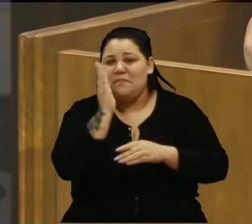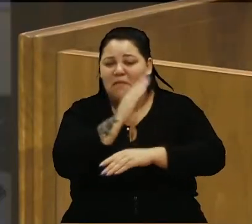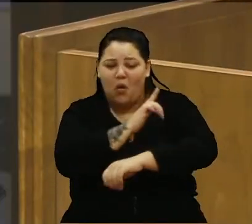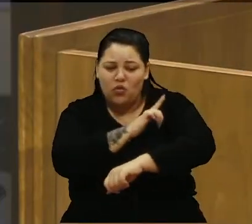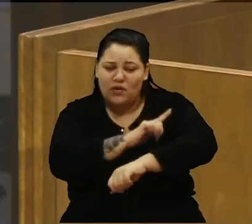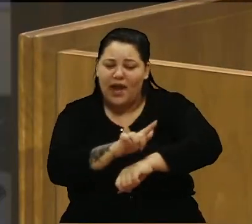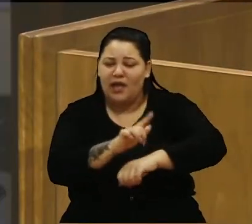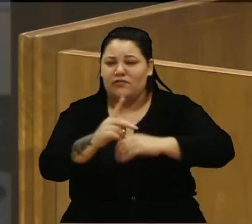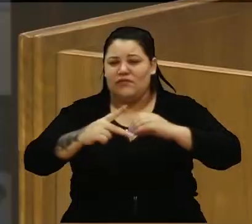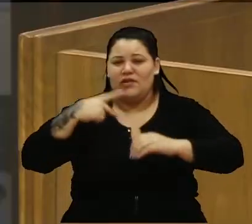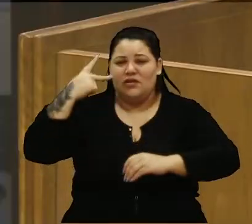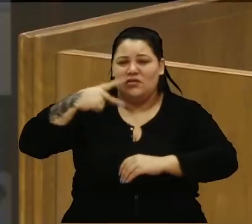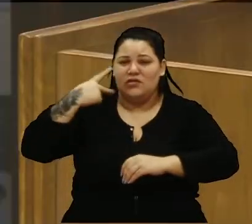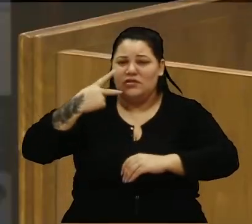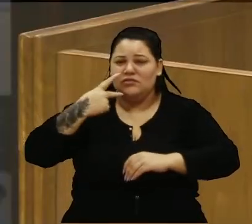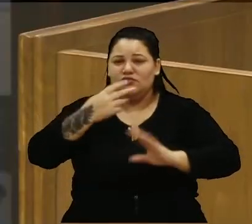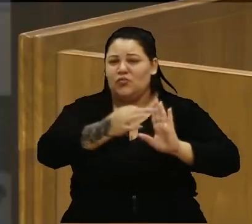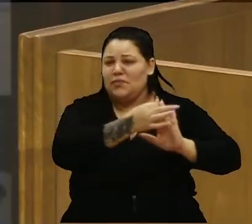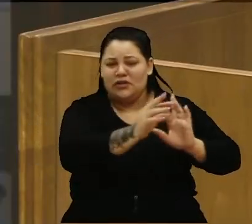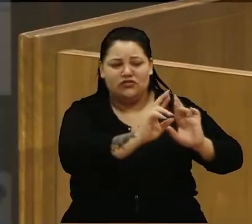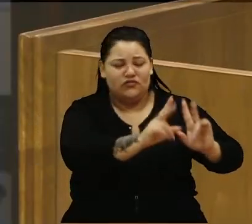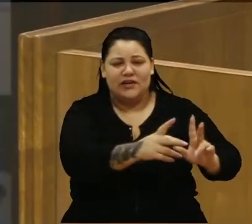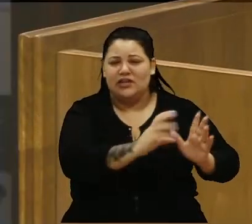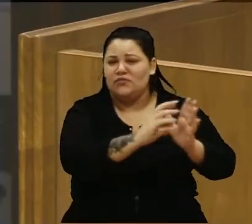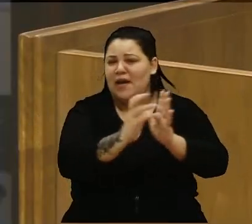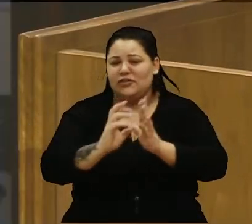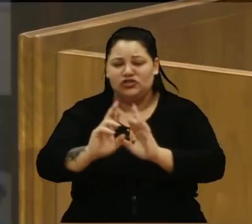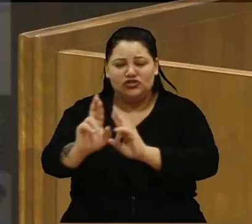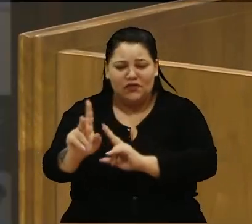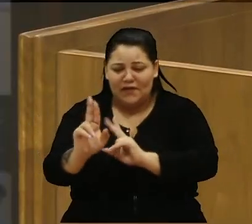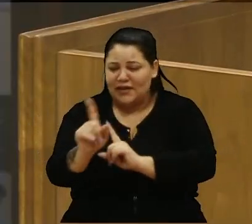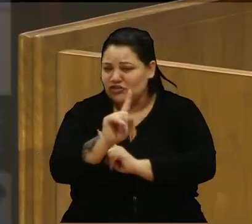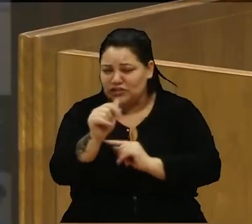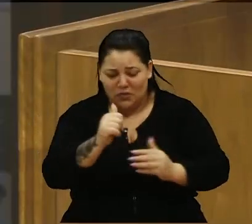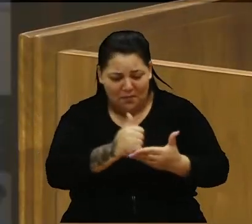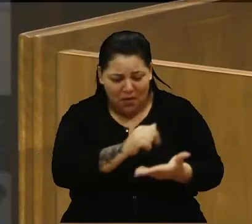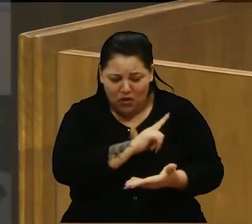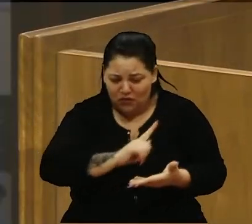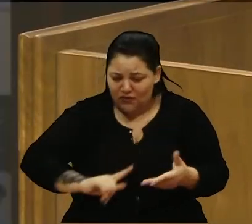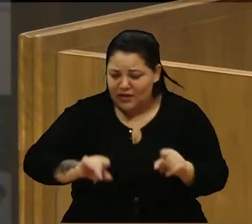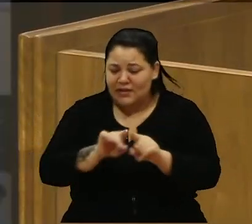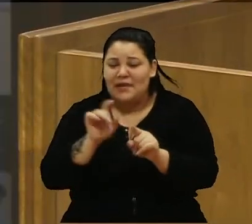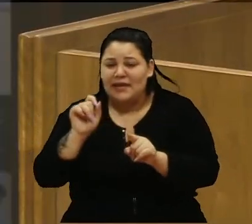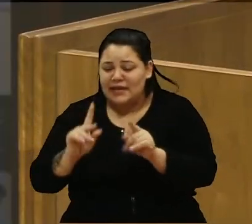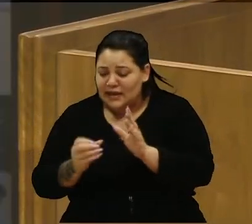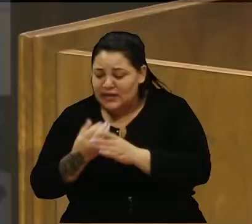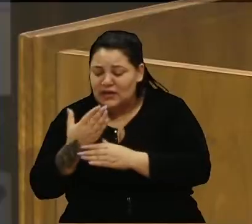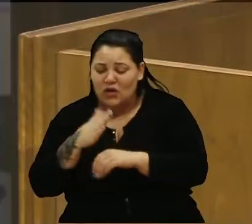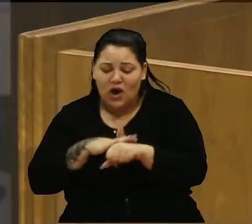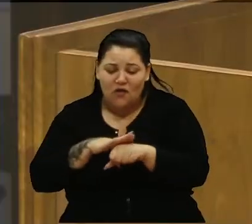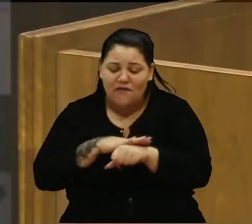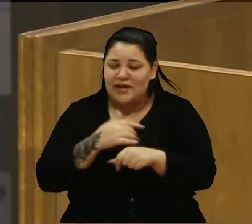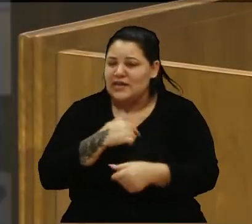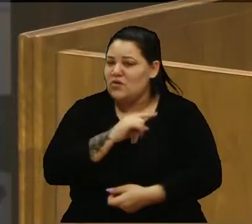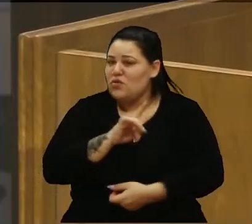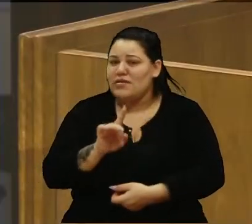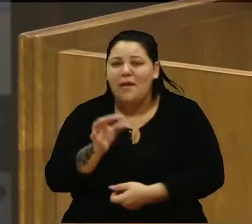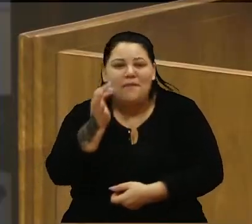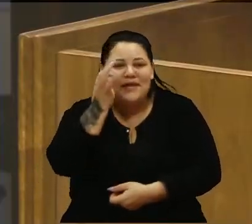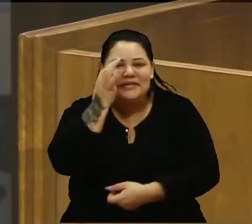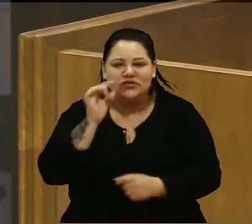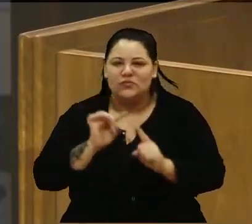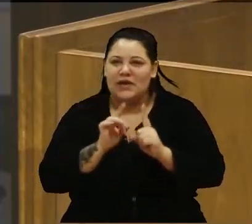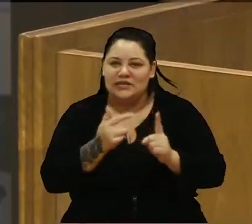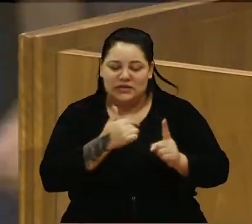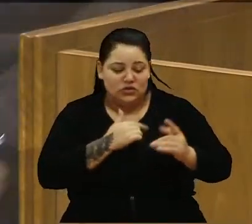casa, sejam eles de oposição ou de situação, aqueles que fizeram essa conversa, eu não estava, mas eu sou